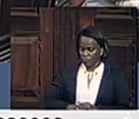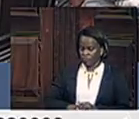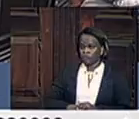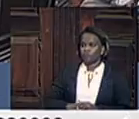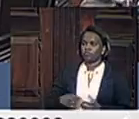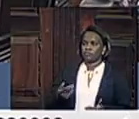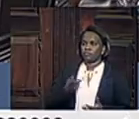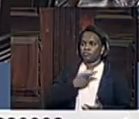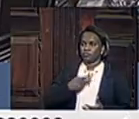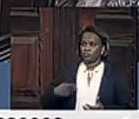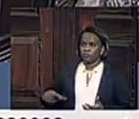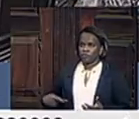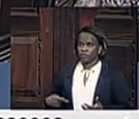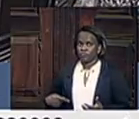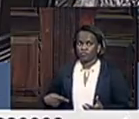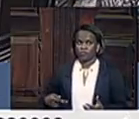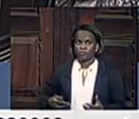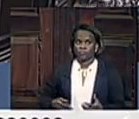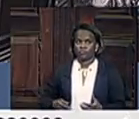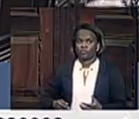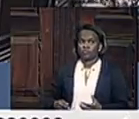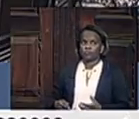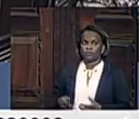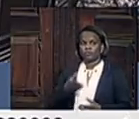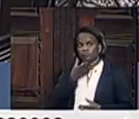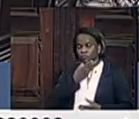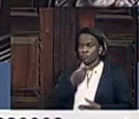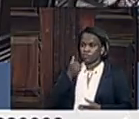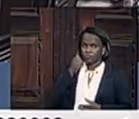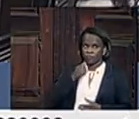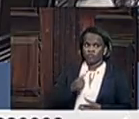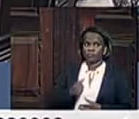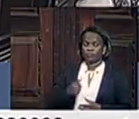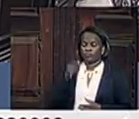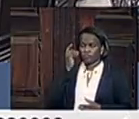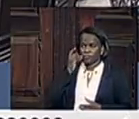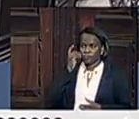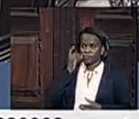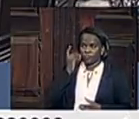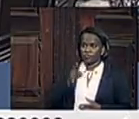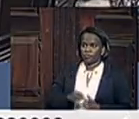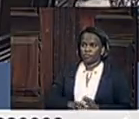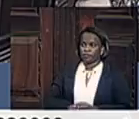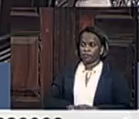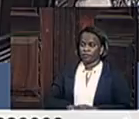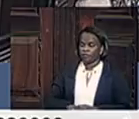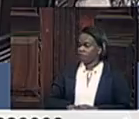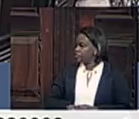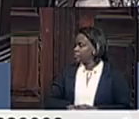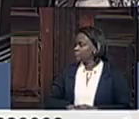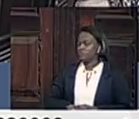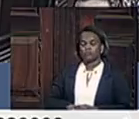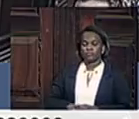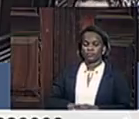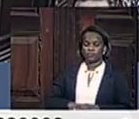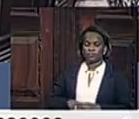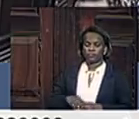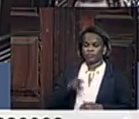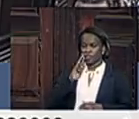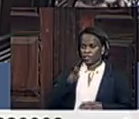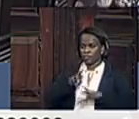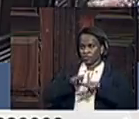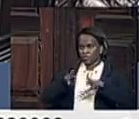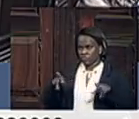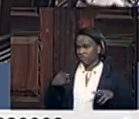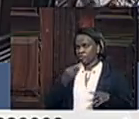Senhor presidente, senhoras e senhores deputados, por razões as mais